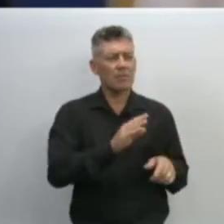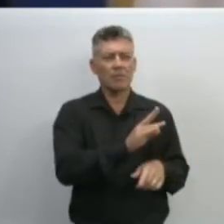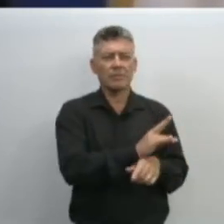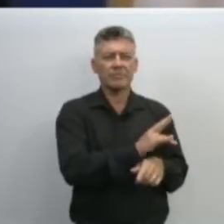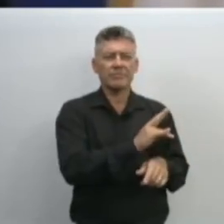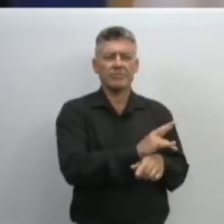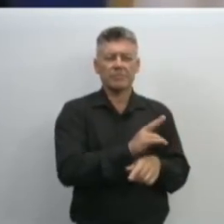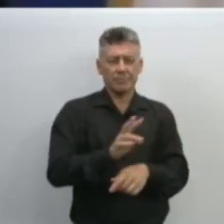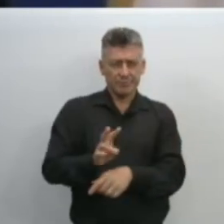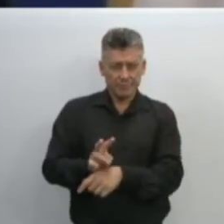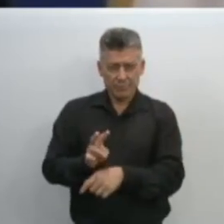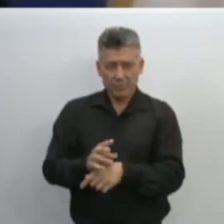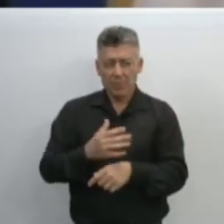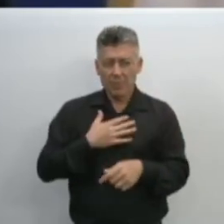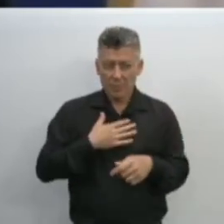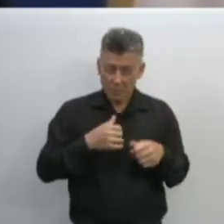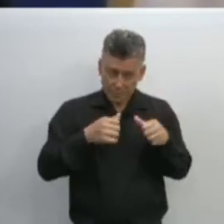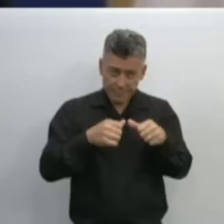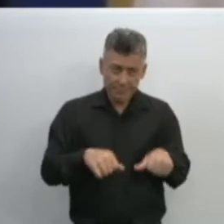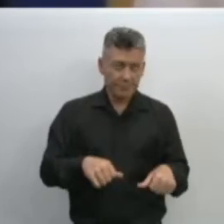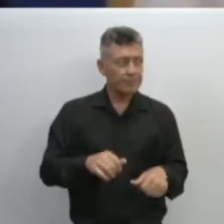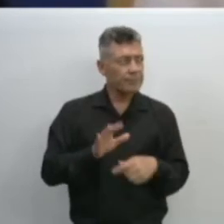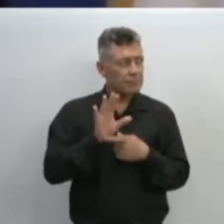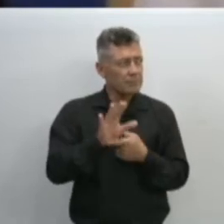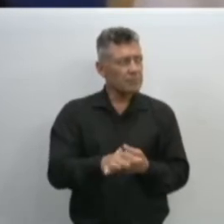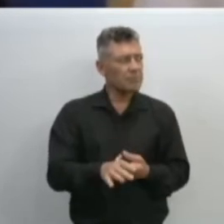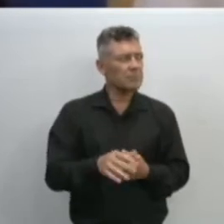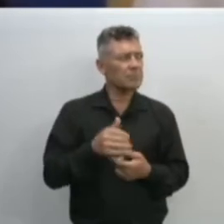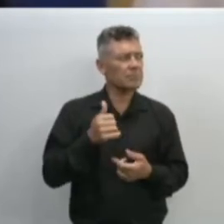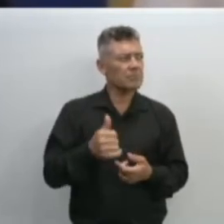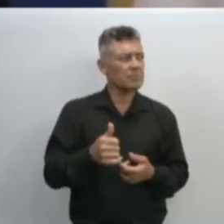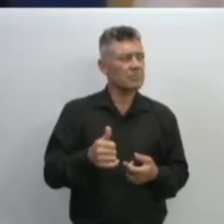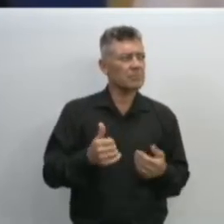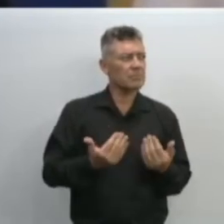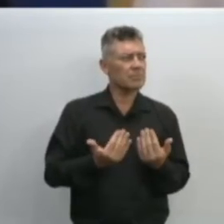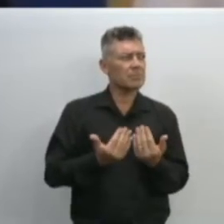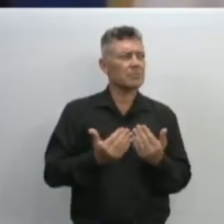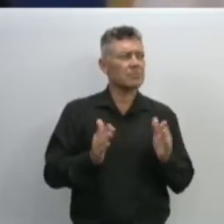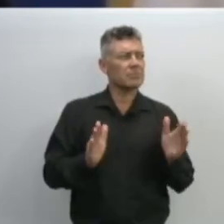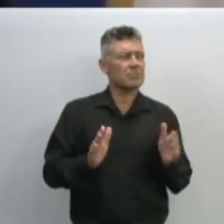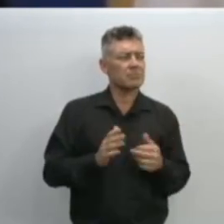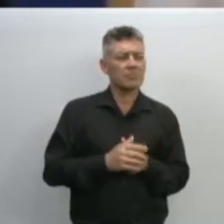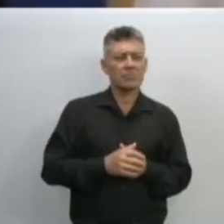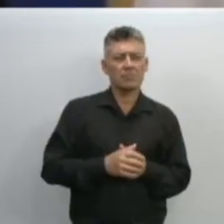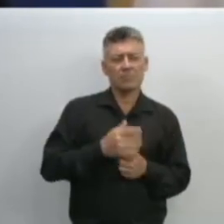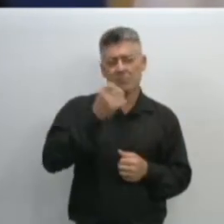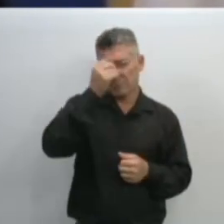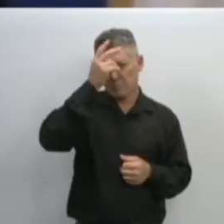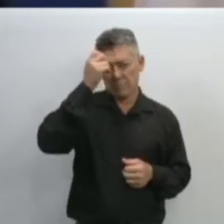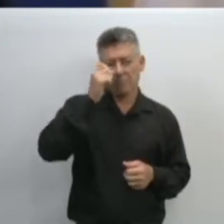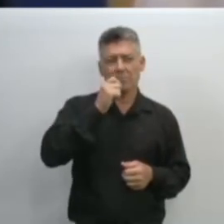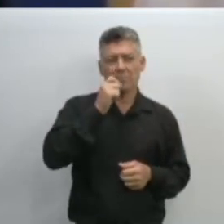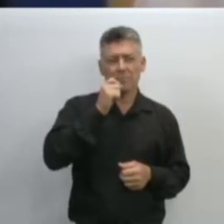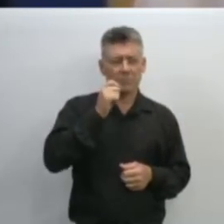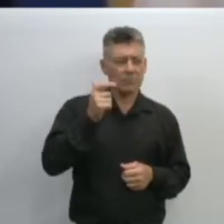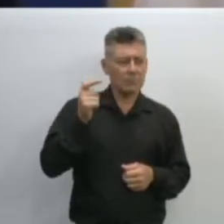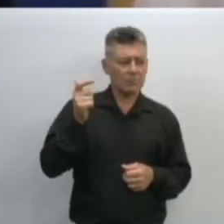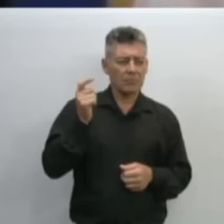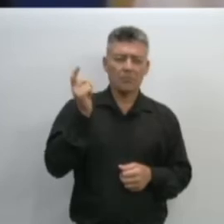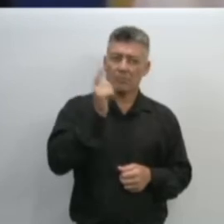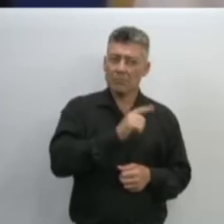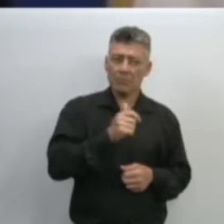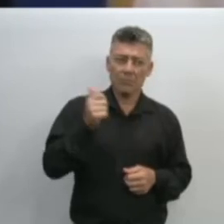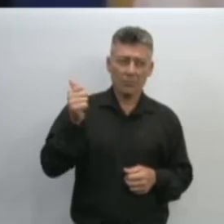Eu participei uma boa parte da manhã, ajudei a abrir uma negociação com o prefeito não estava, não pôde receber, mas consegui que eles